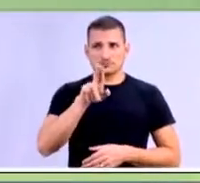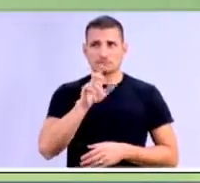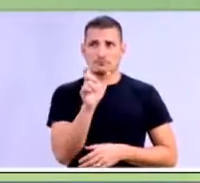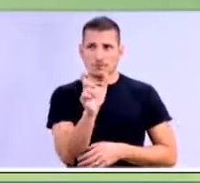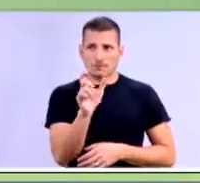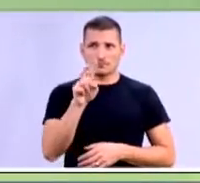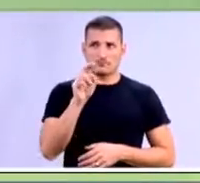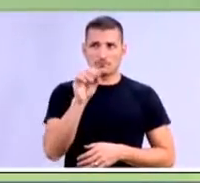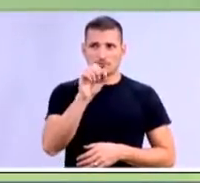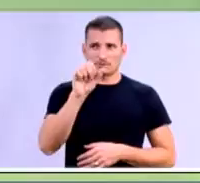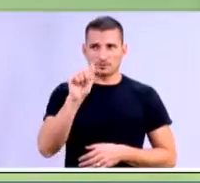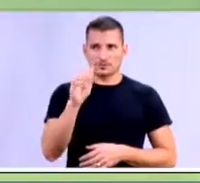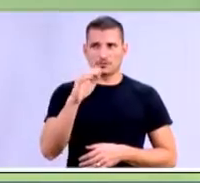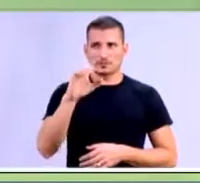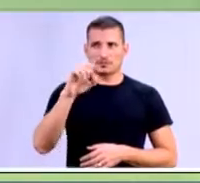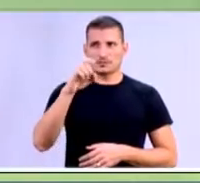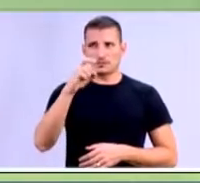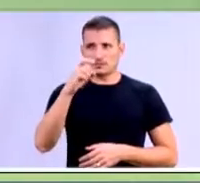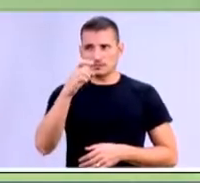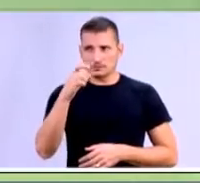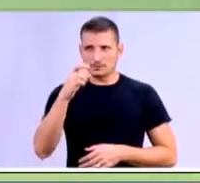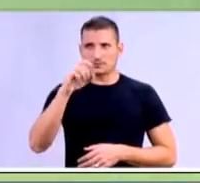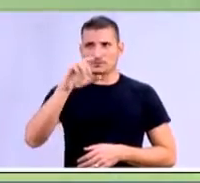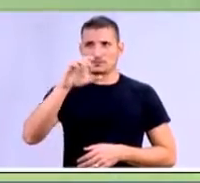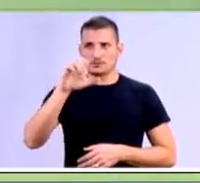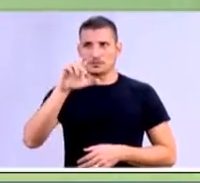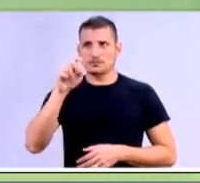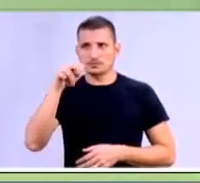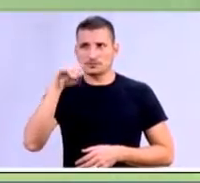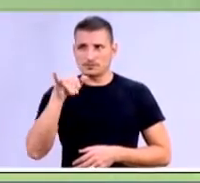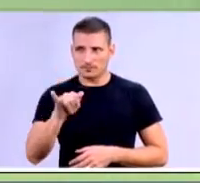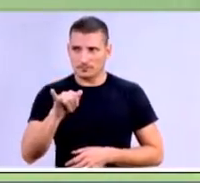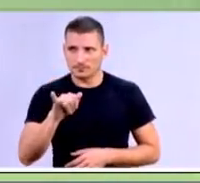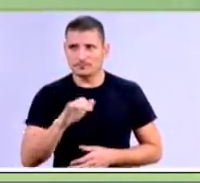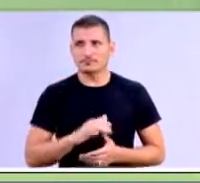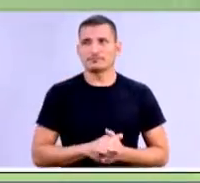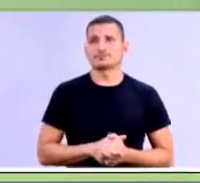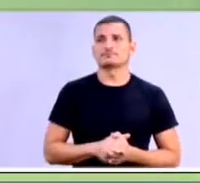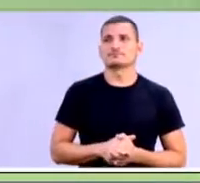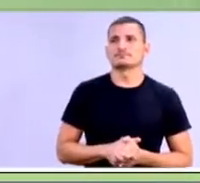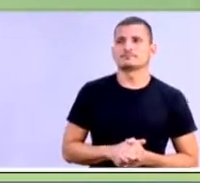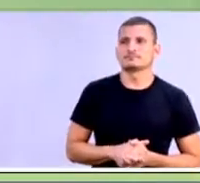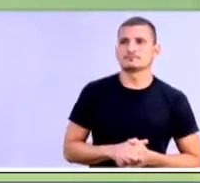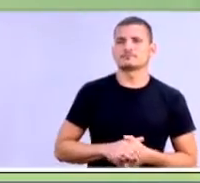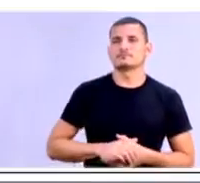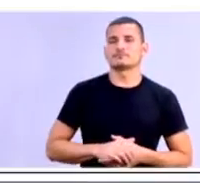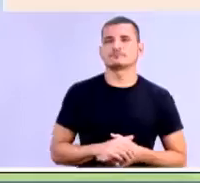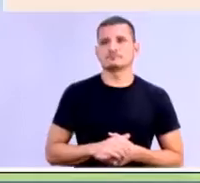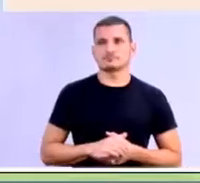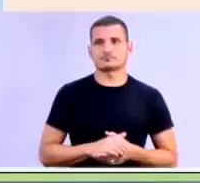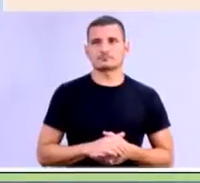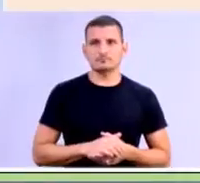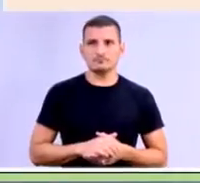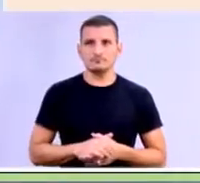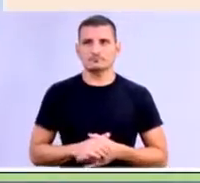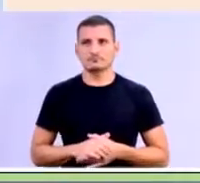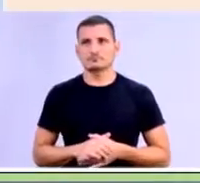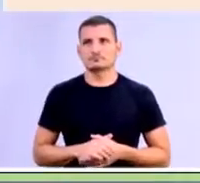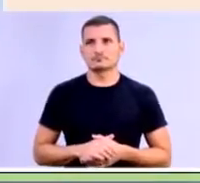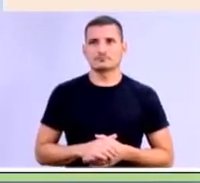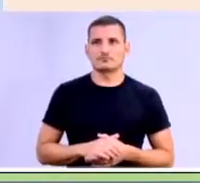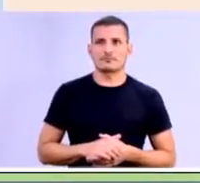e como vocativo, Excelentíssimo Senhor Presidente da República.